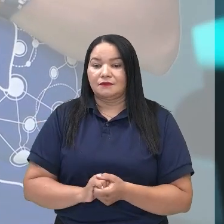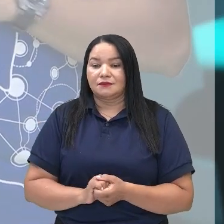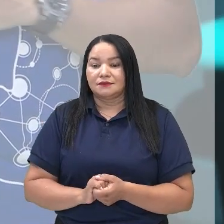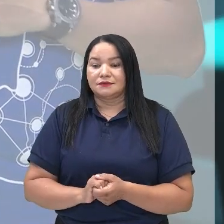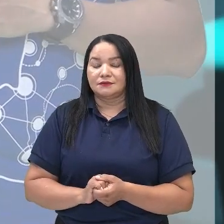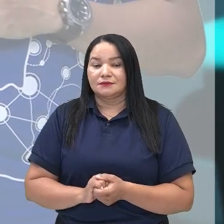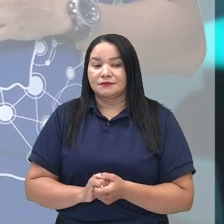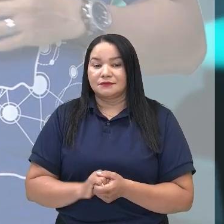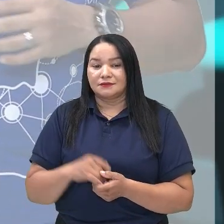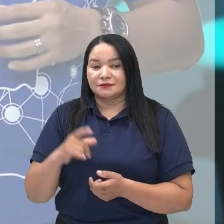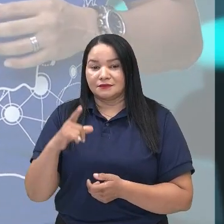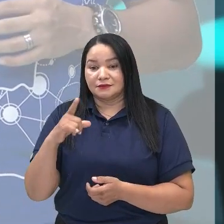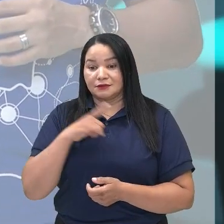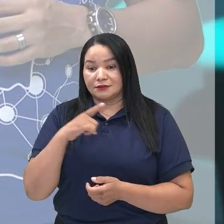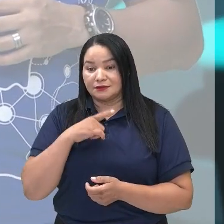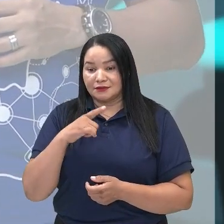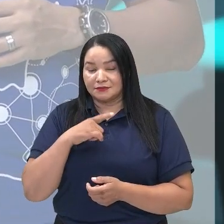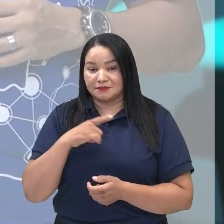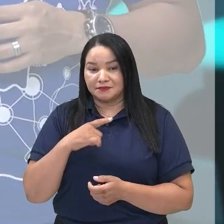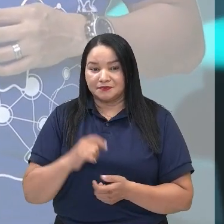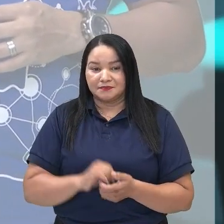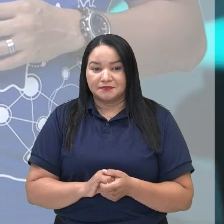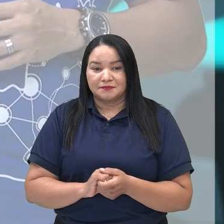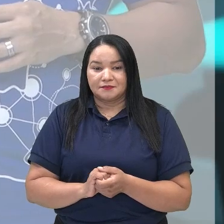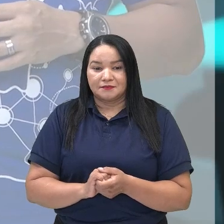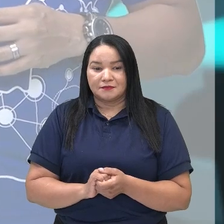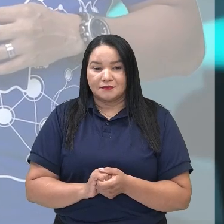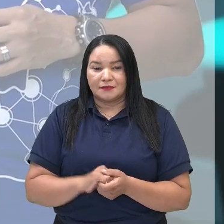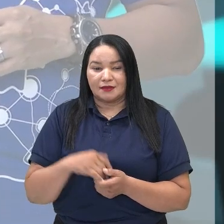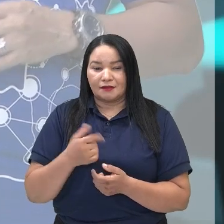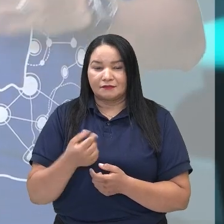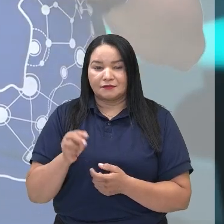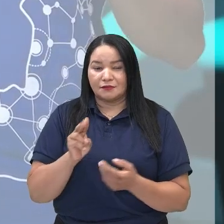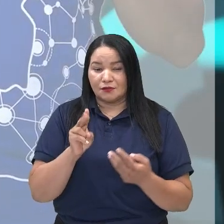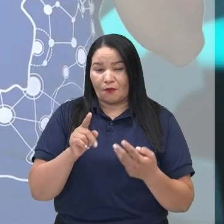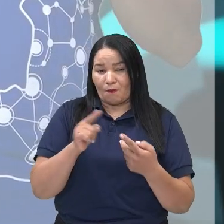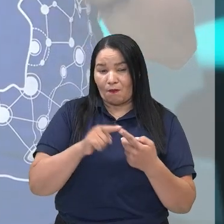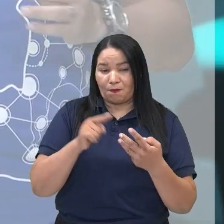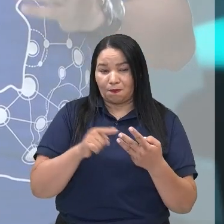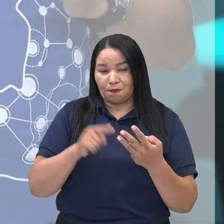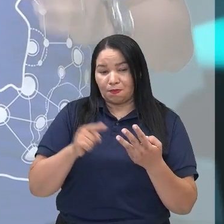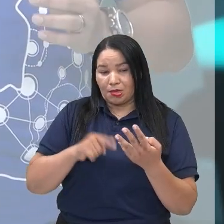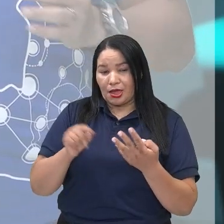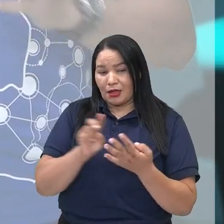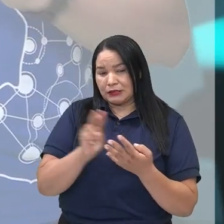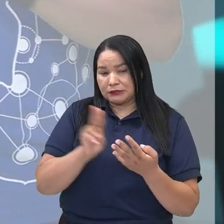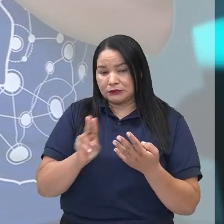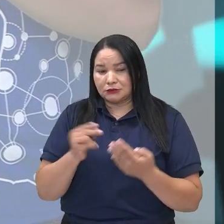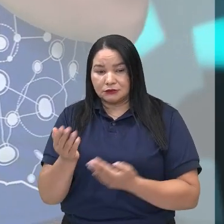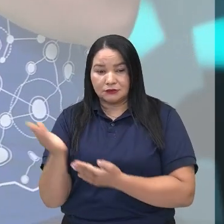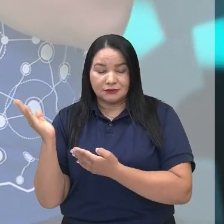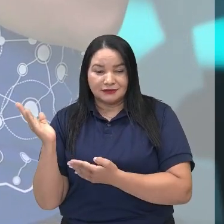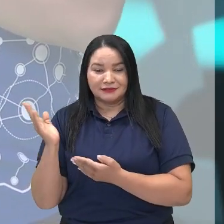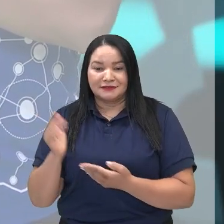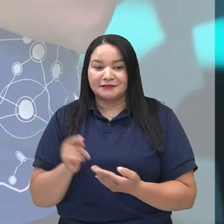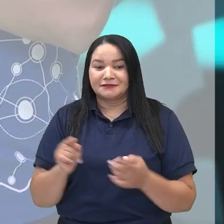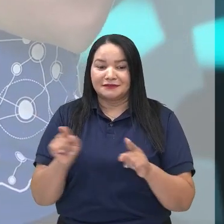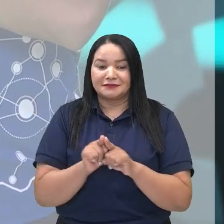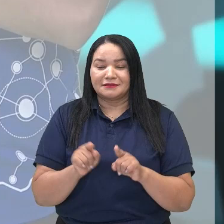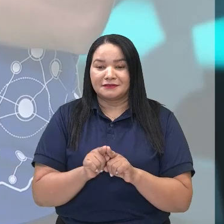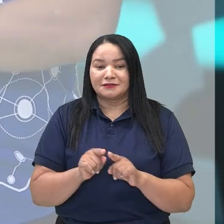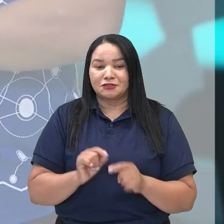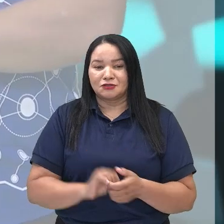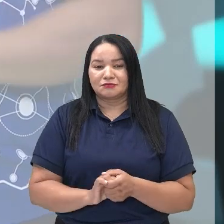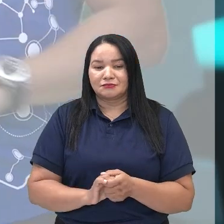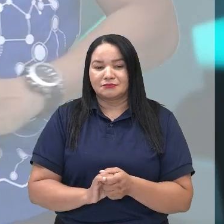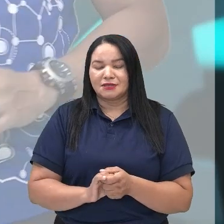de tênis de Wimbledon, o US Open, o Roland Garros e o Australian Open. São